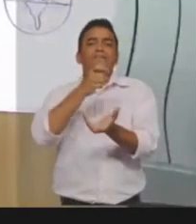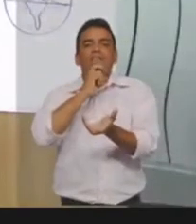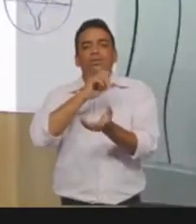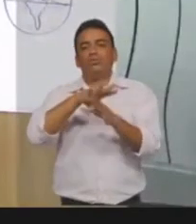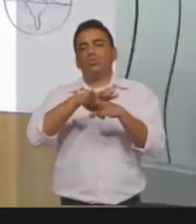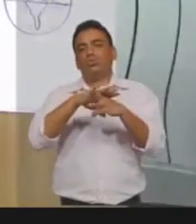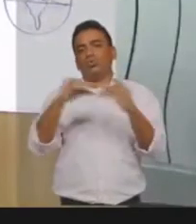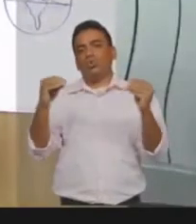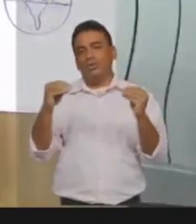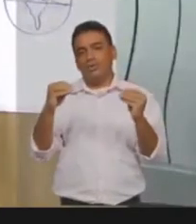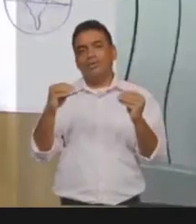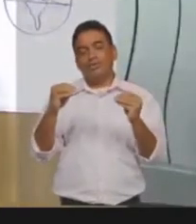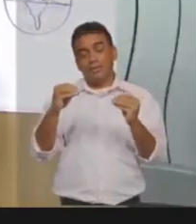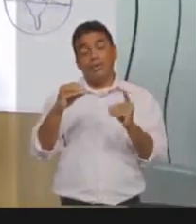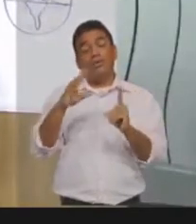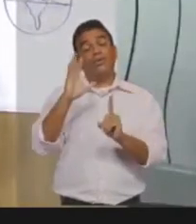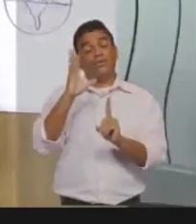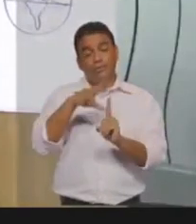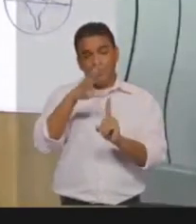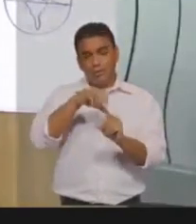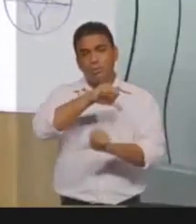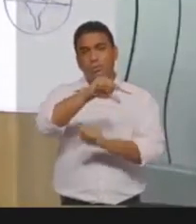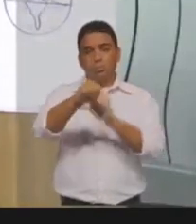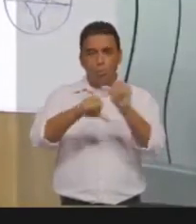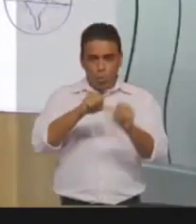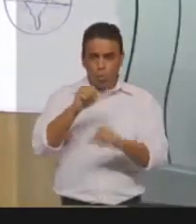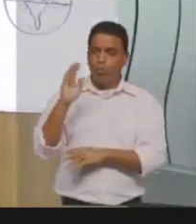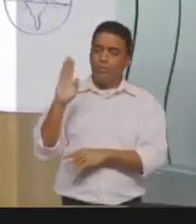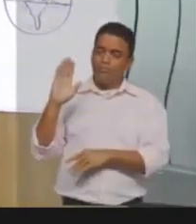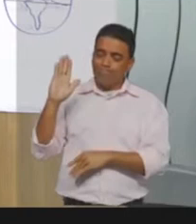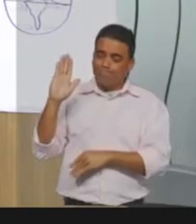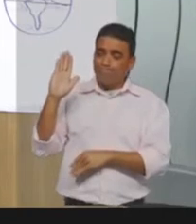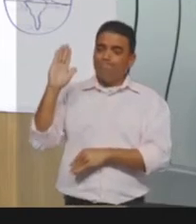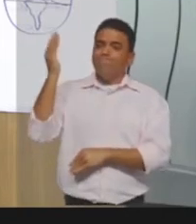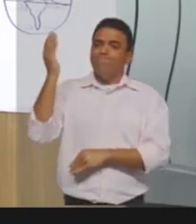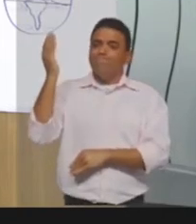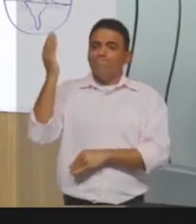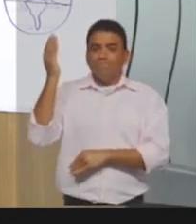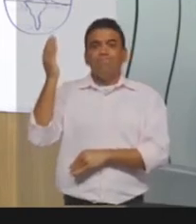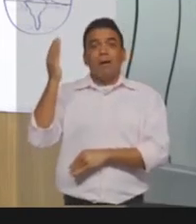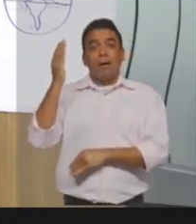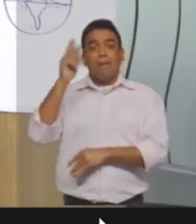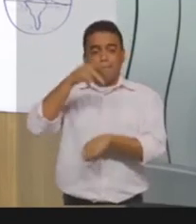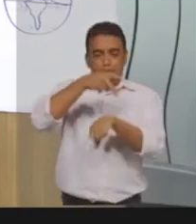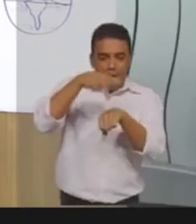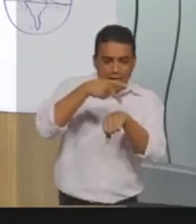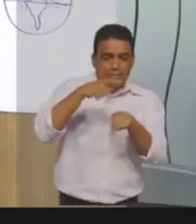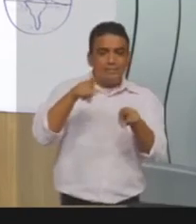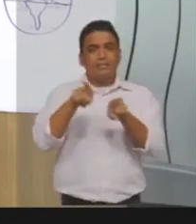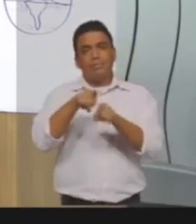ar influenciam fortemente no clima do país e no mundo.